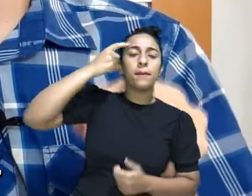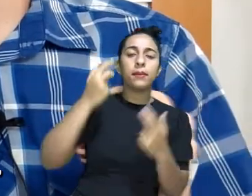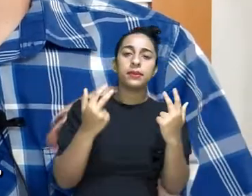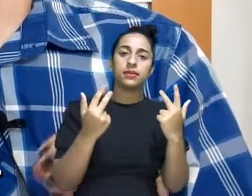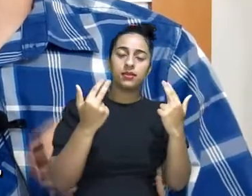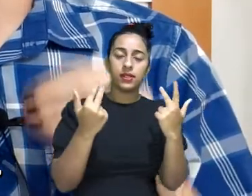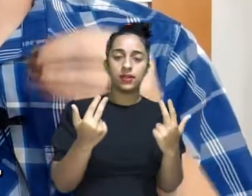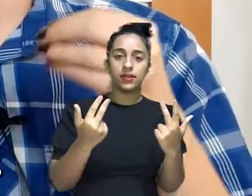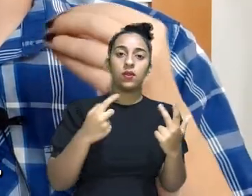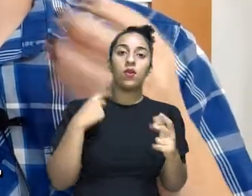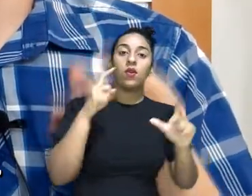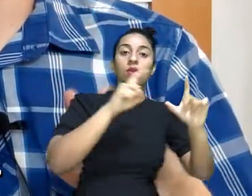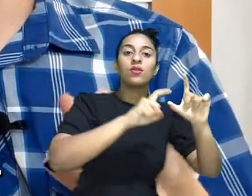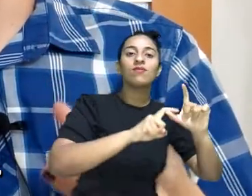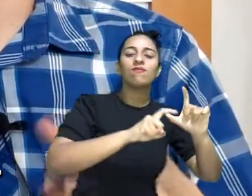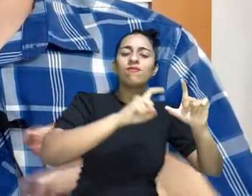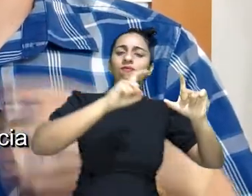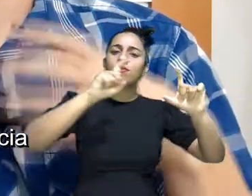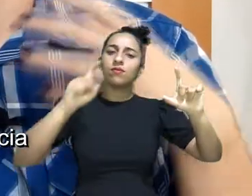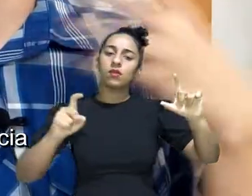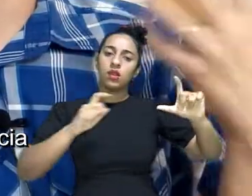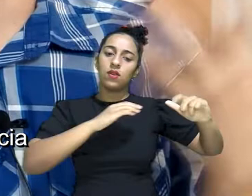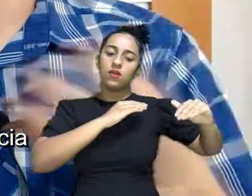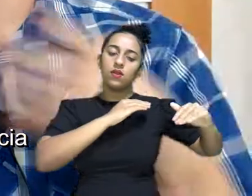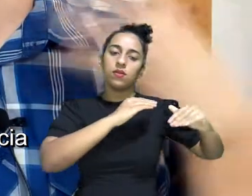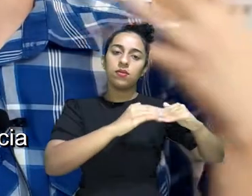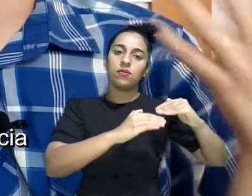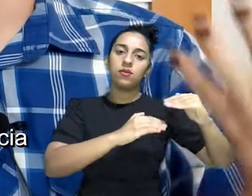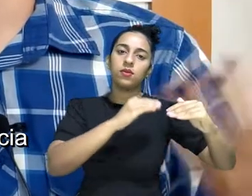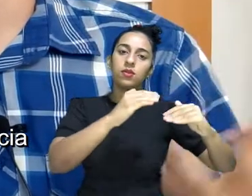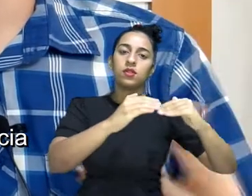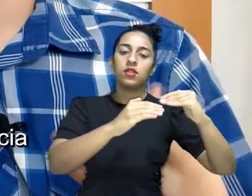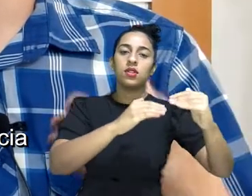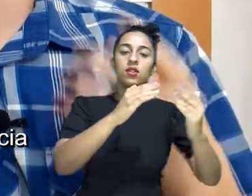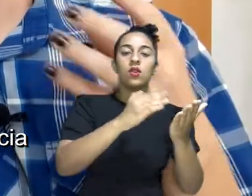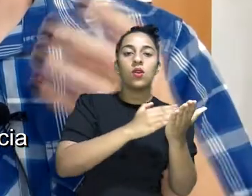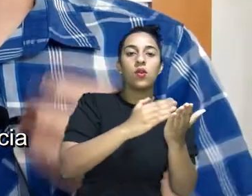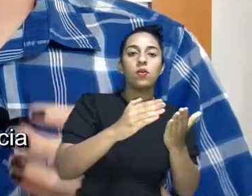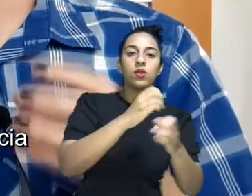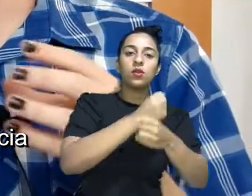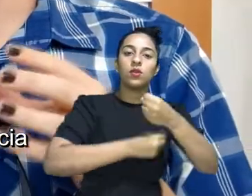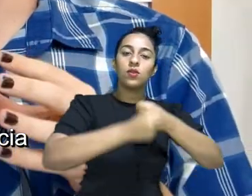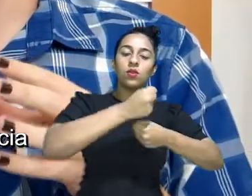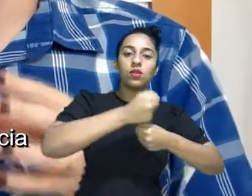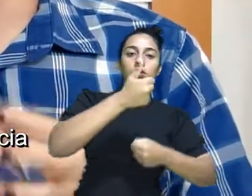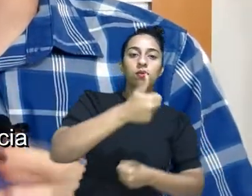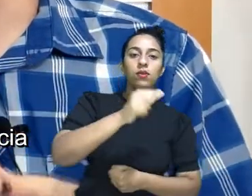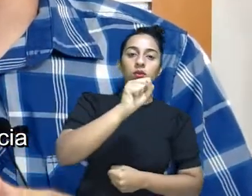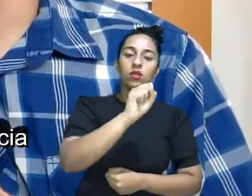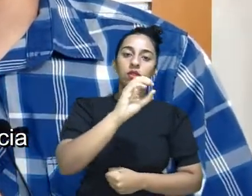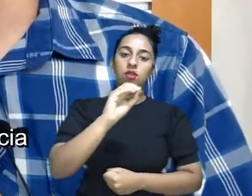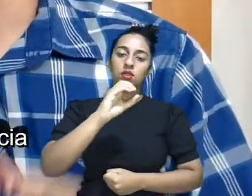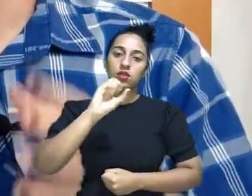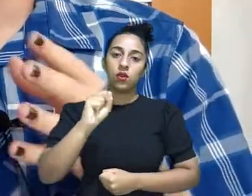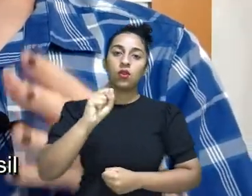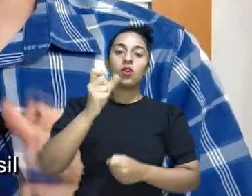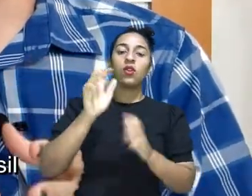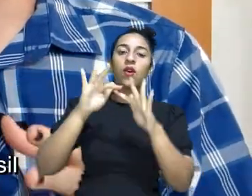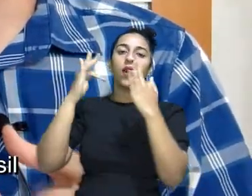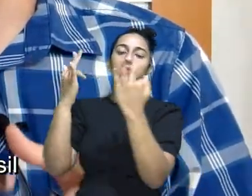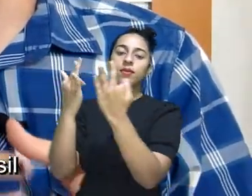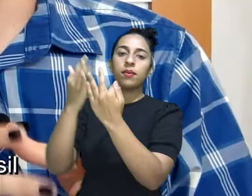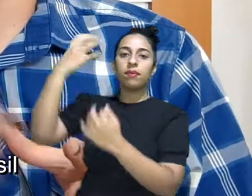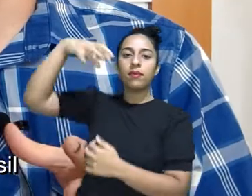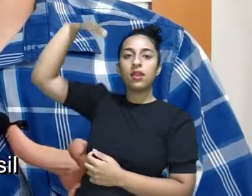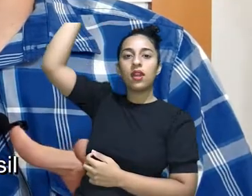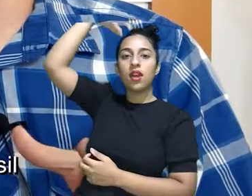similar que é que aí nossa Independência o processo né mais longo da Independência se iniciou no ano de 1808